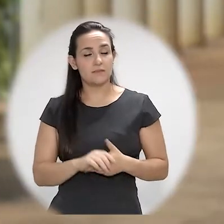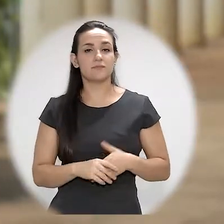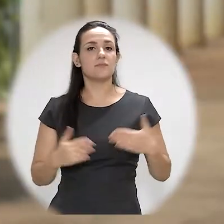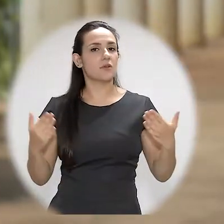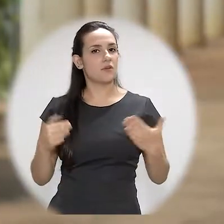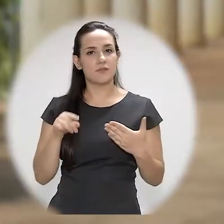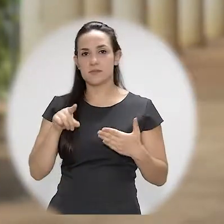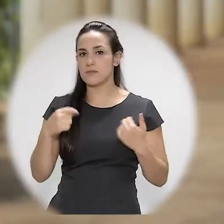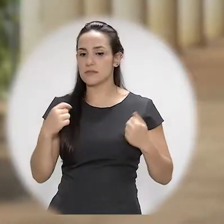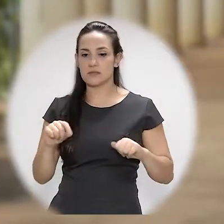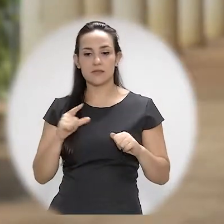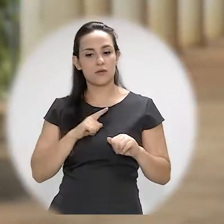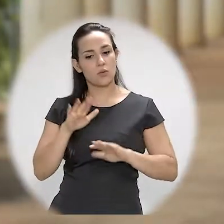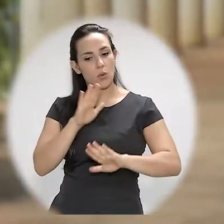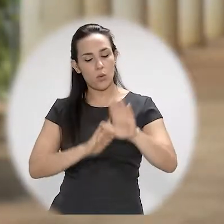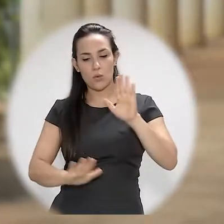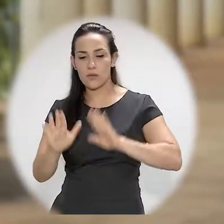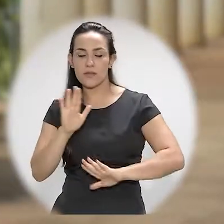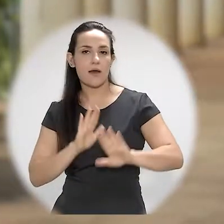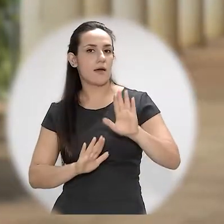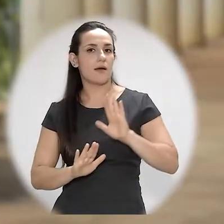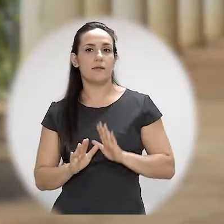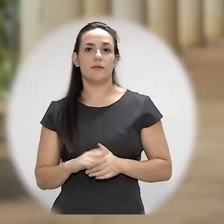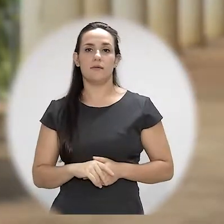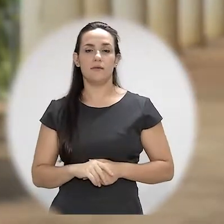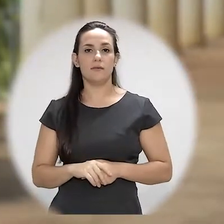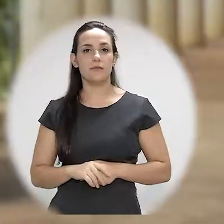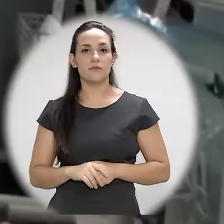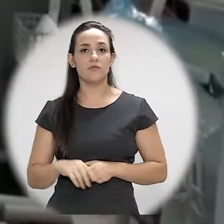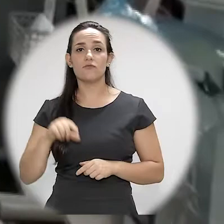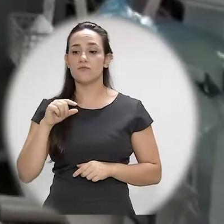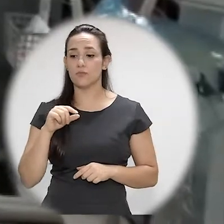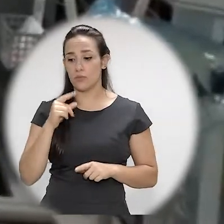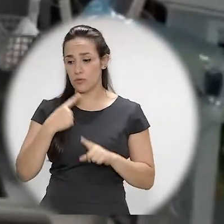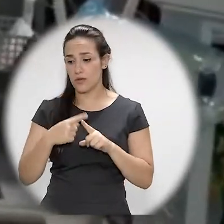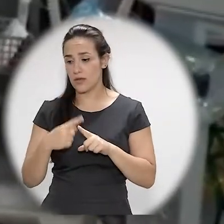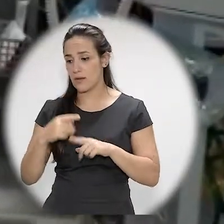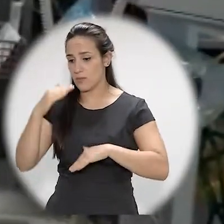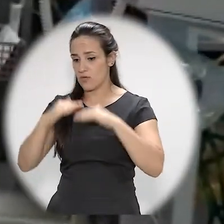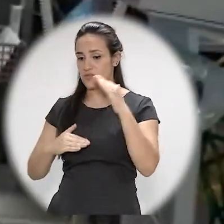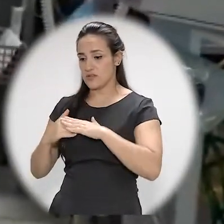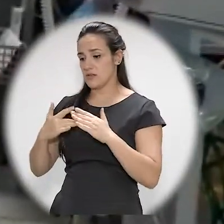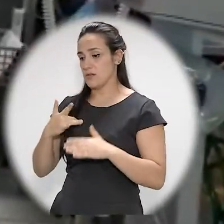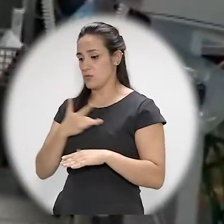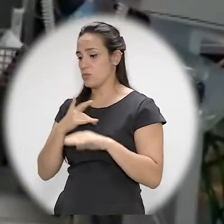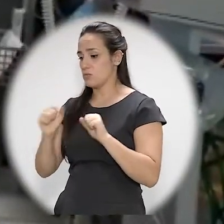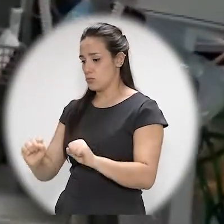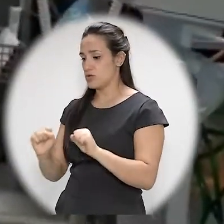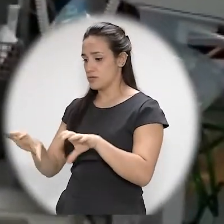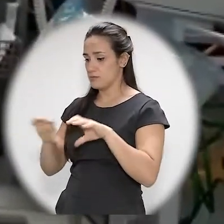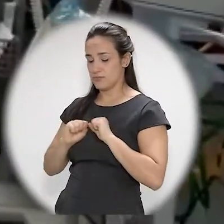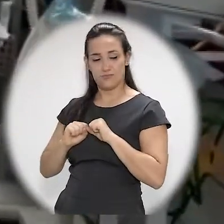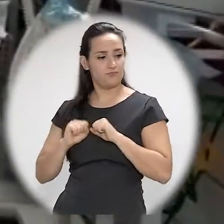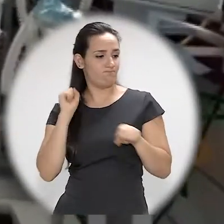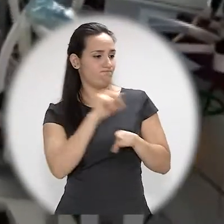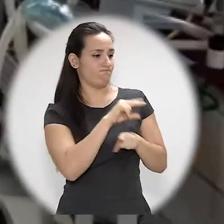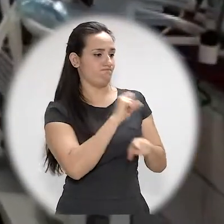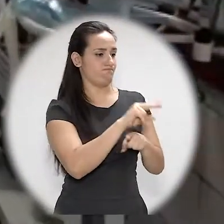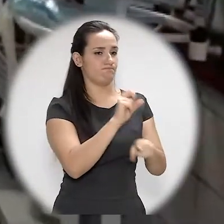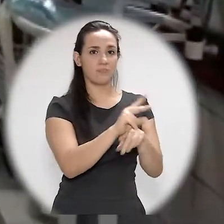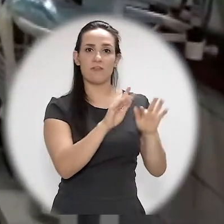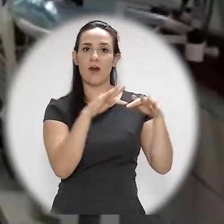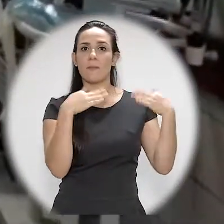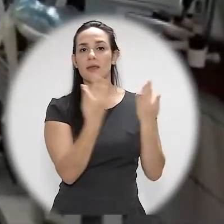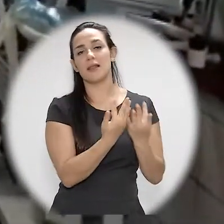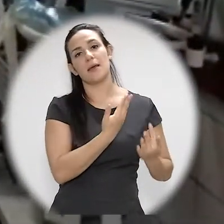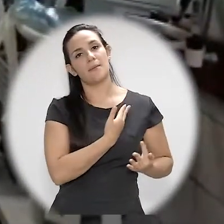cuidado extremado em relação à possibilidade de contaminar familiares, né, entes queridos, pessoas com que têm contato. Então,